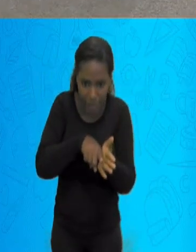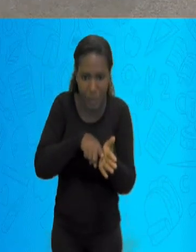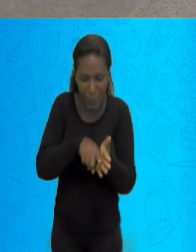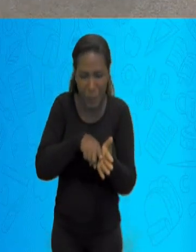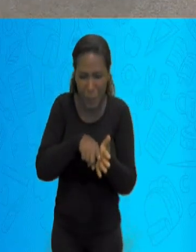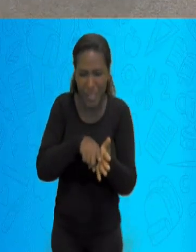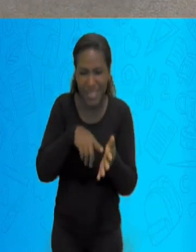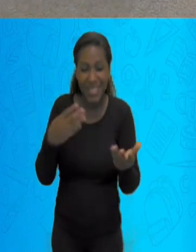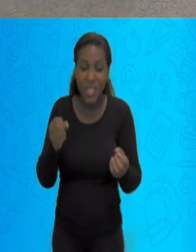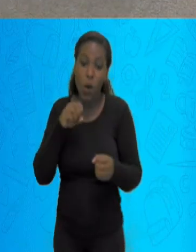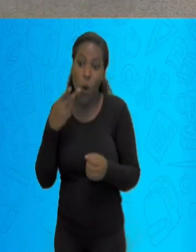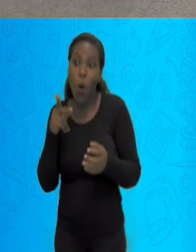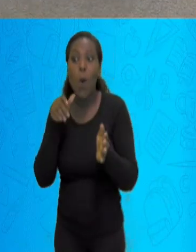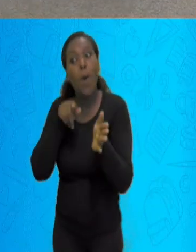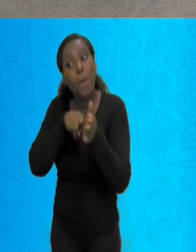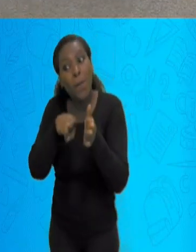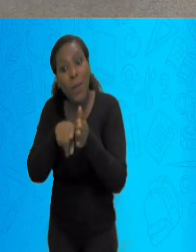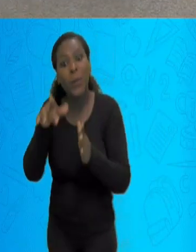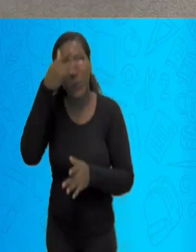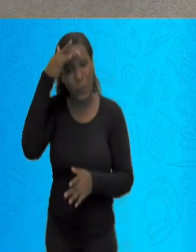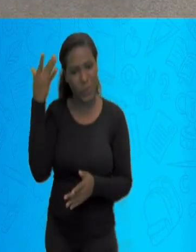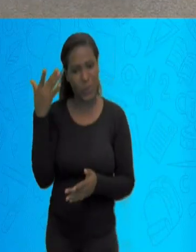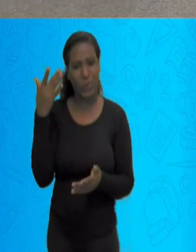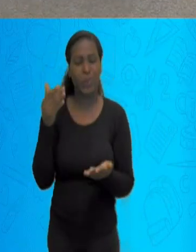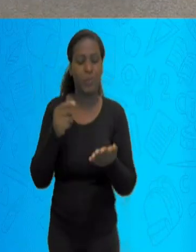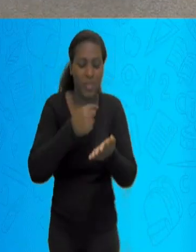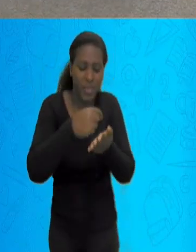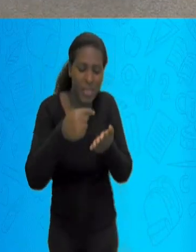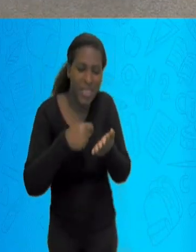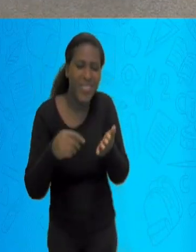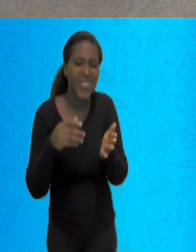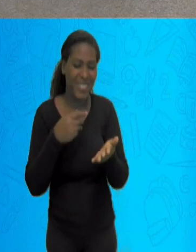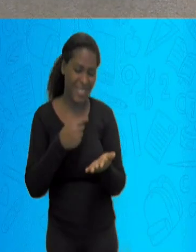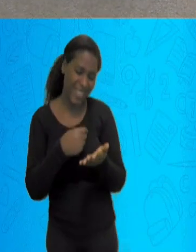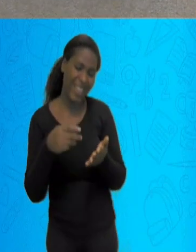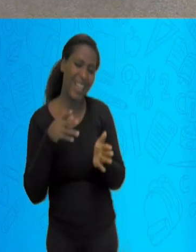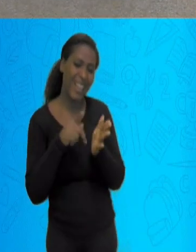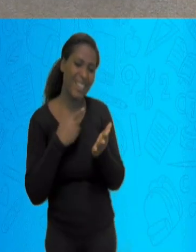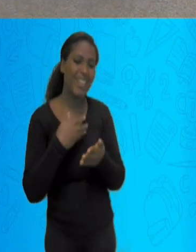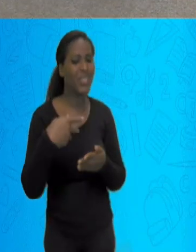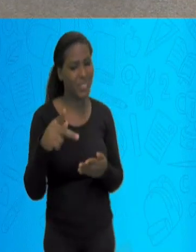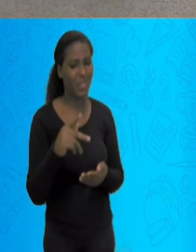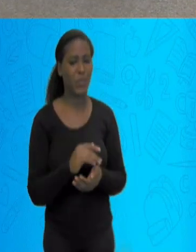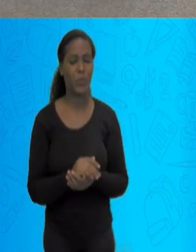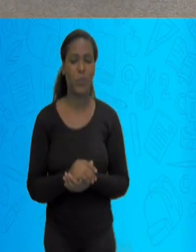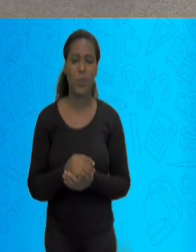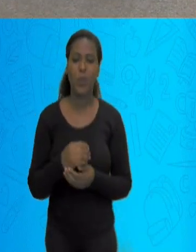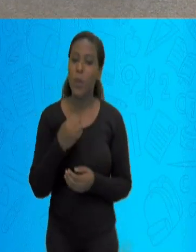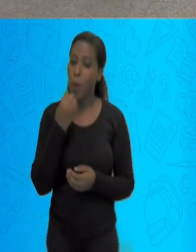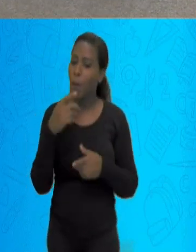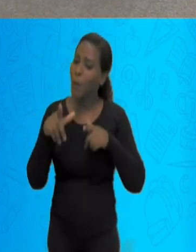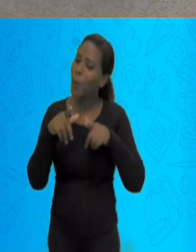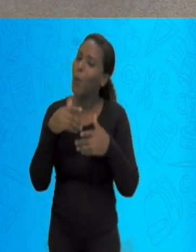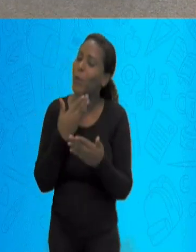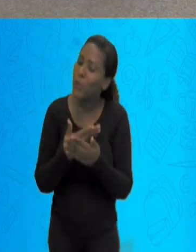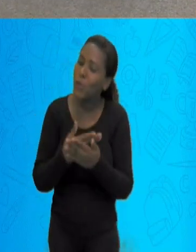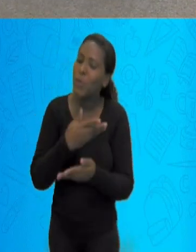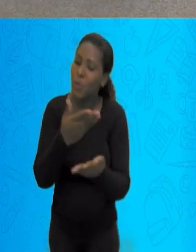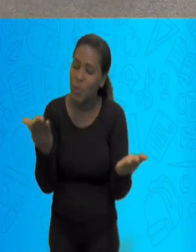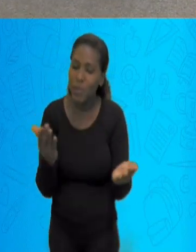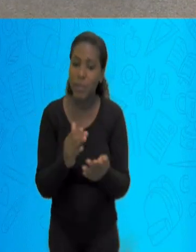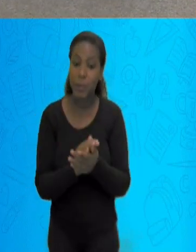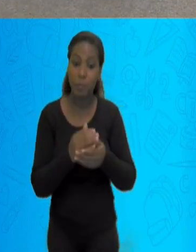é só escrever no seu caderno. Tudo bem? Bom trabalho para todos vocês. E para acessar a nossa